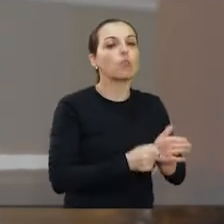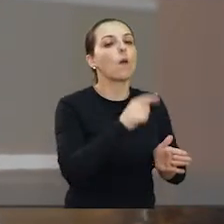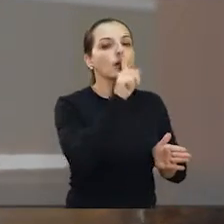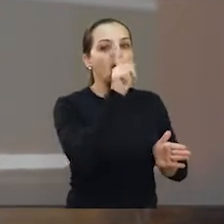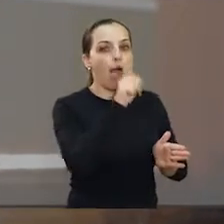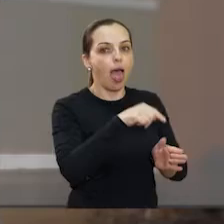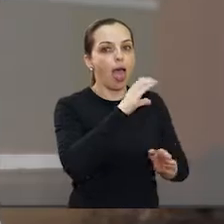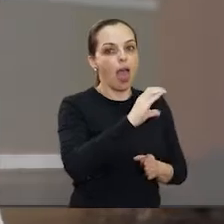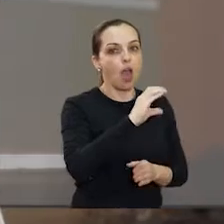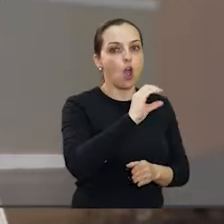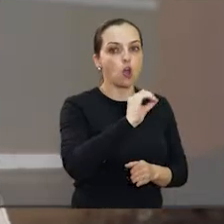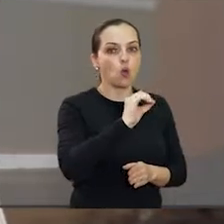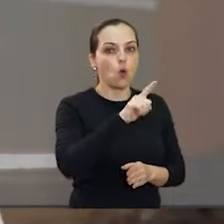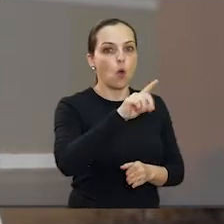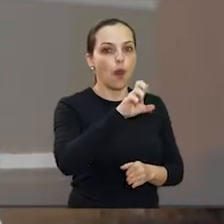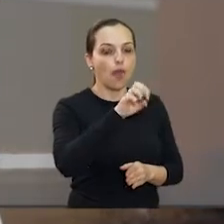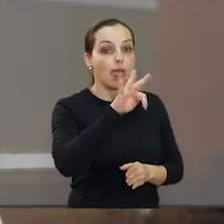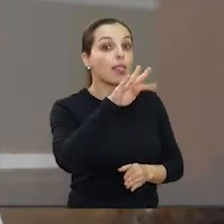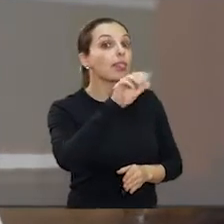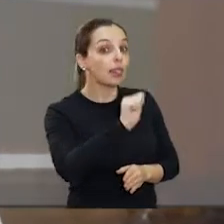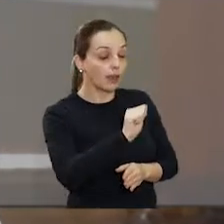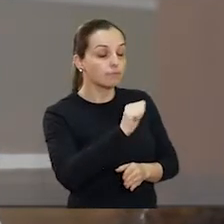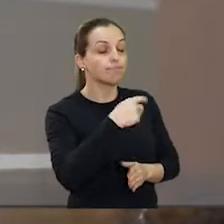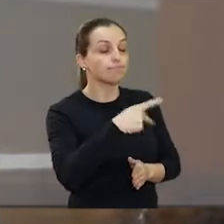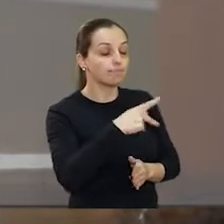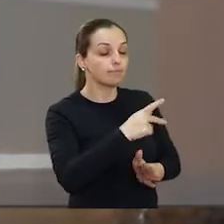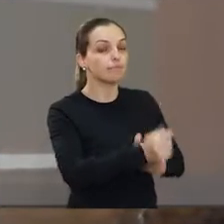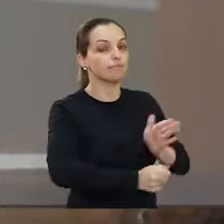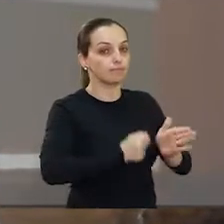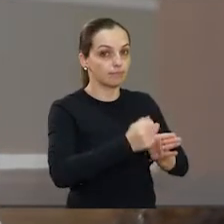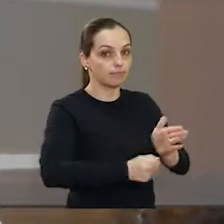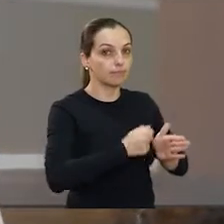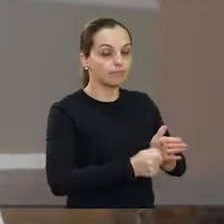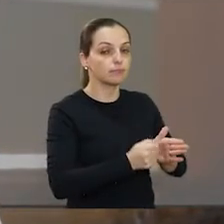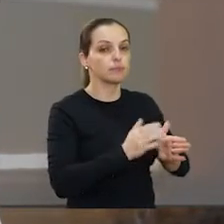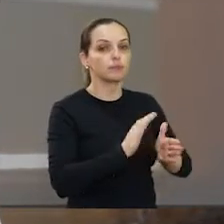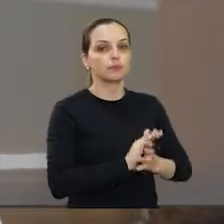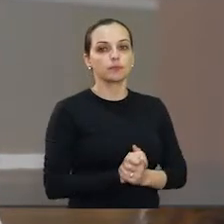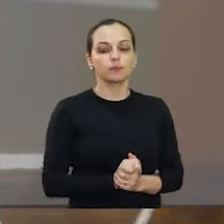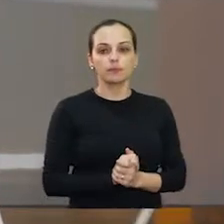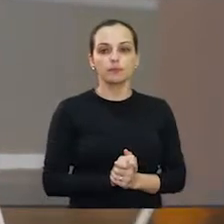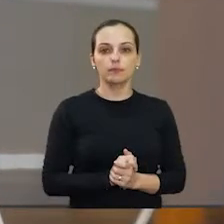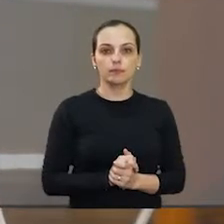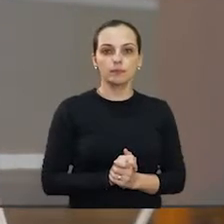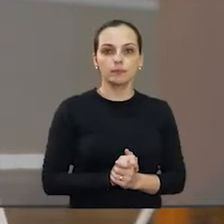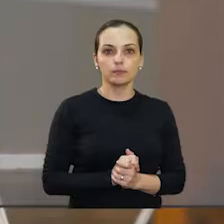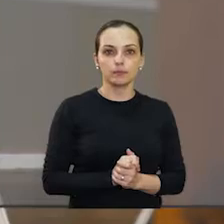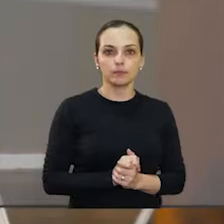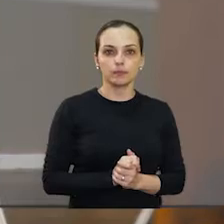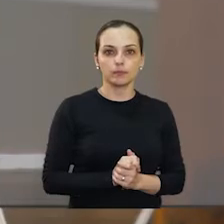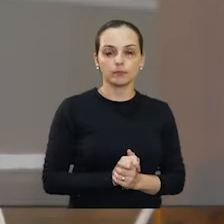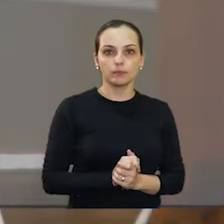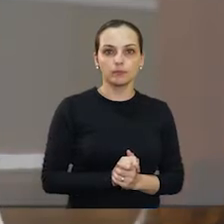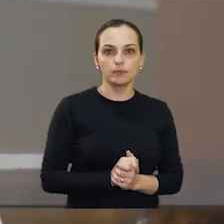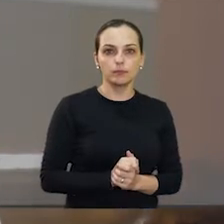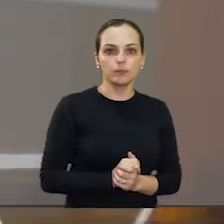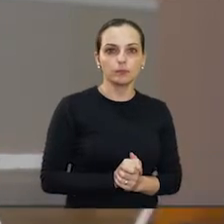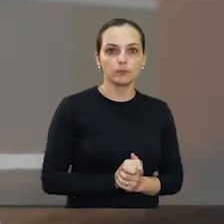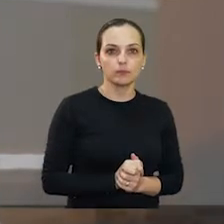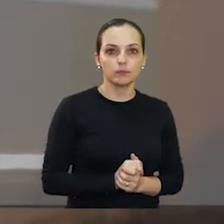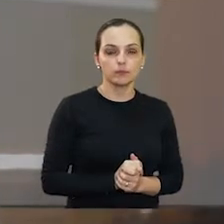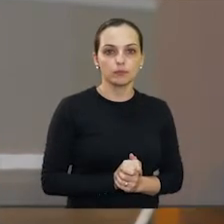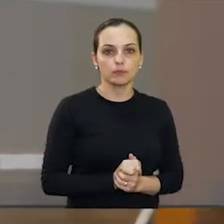cidade tem a coleta seletiva, é nós encaminharmos todo o material plástico para coleta